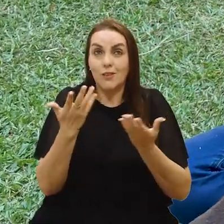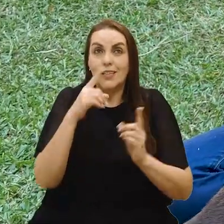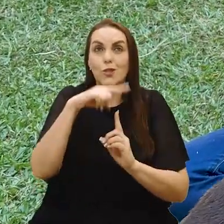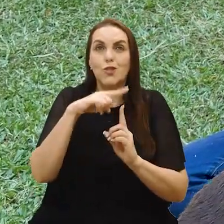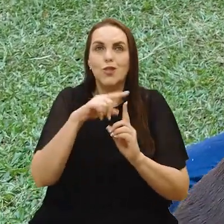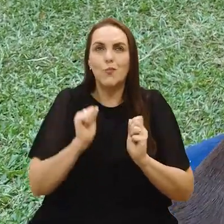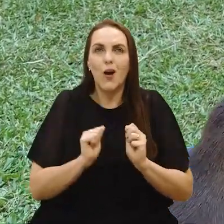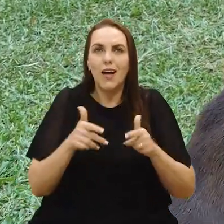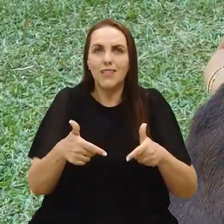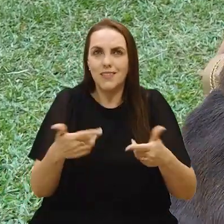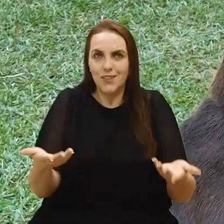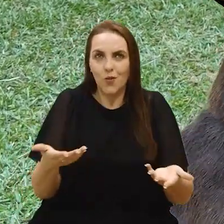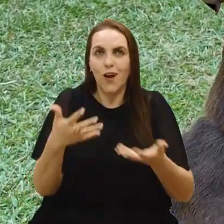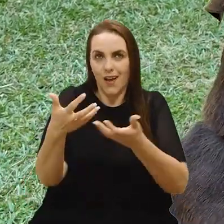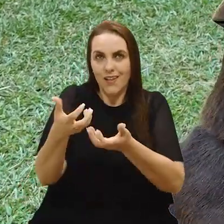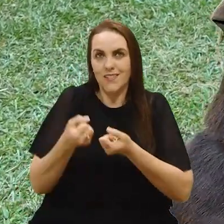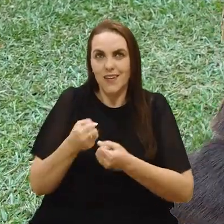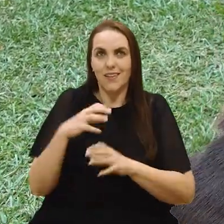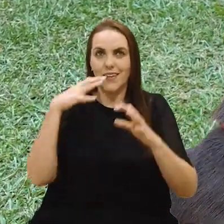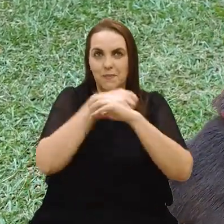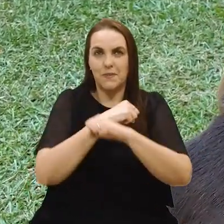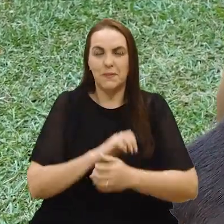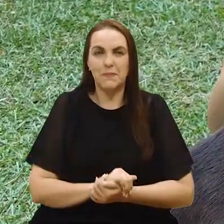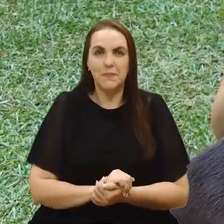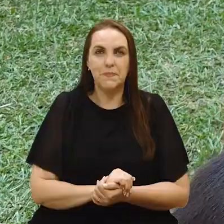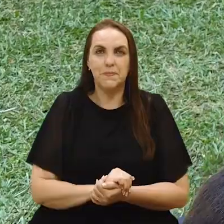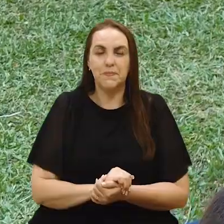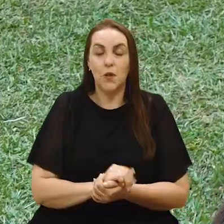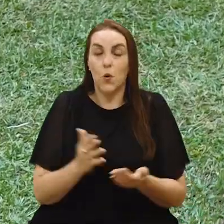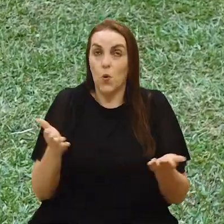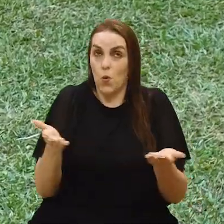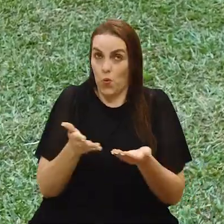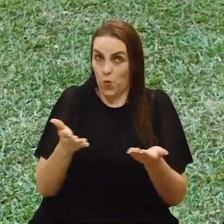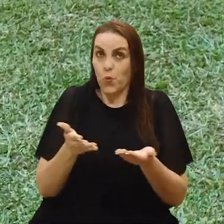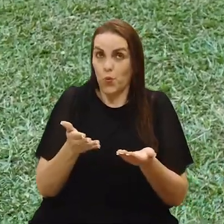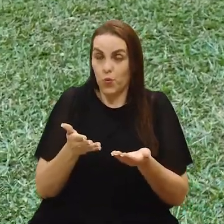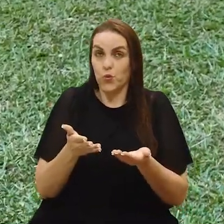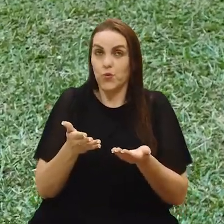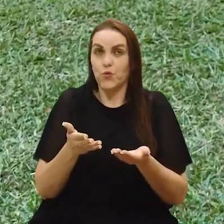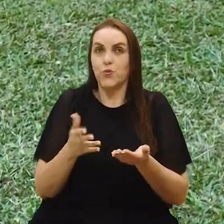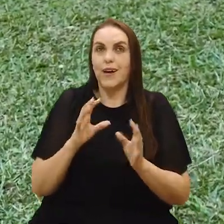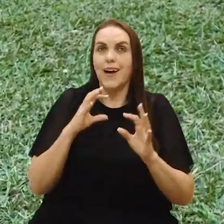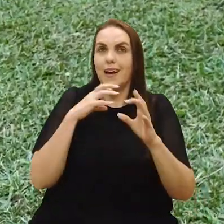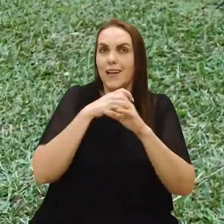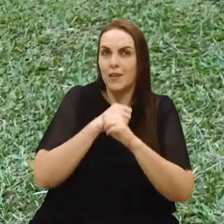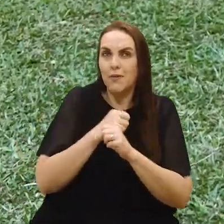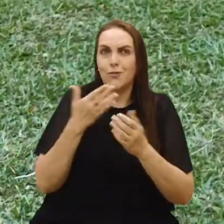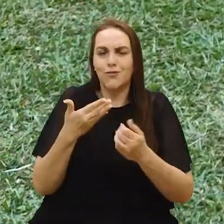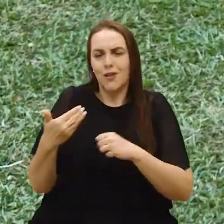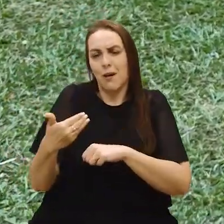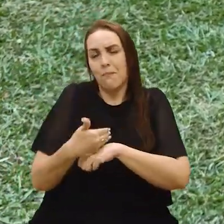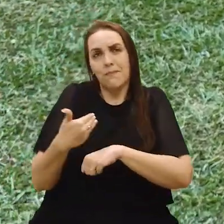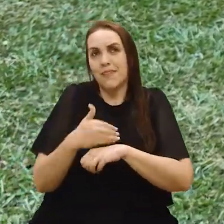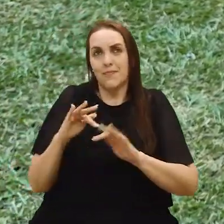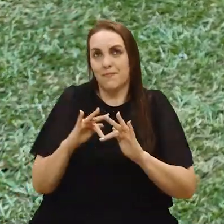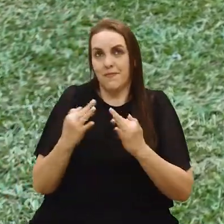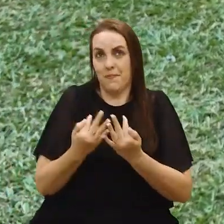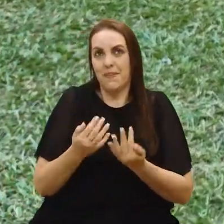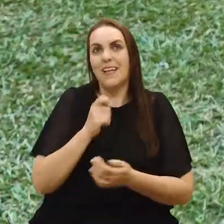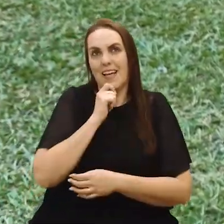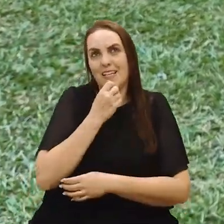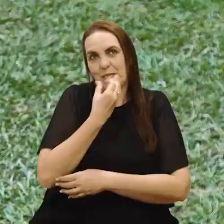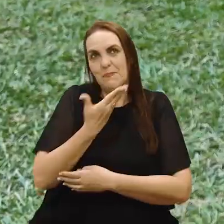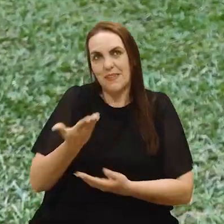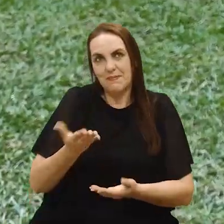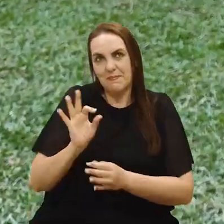esse tipo de ação para os nossos bichinhos? Bom, hoje em dia os animais fazem parte da nossa família. Ainda